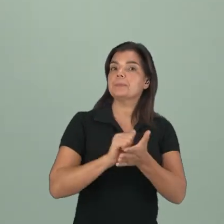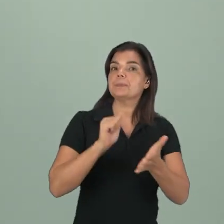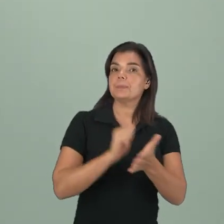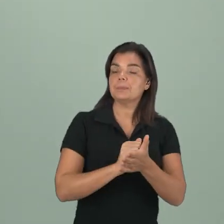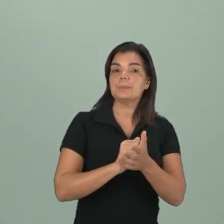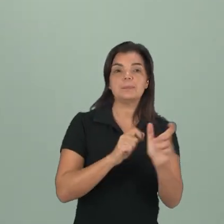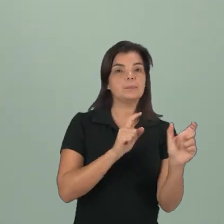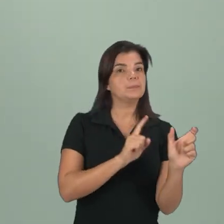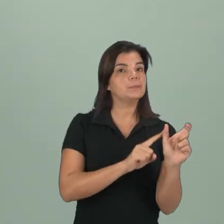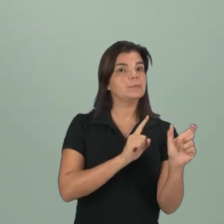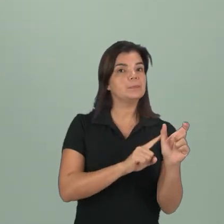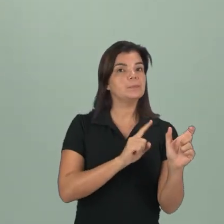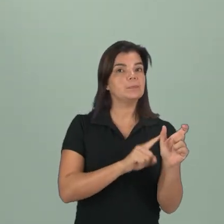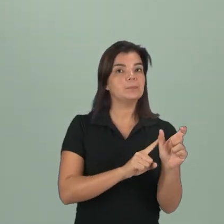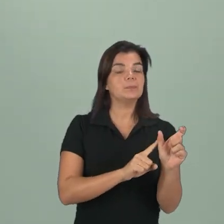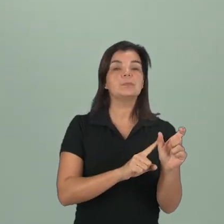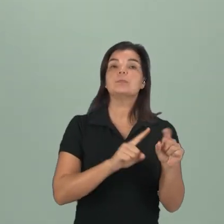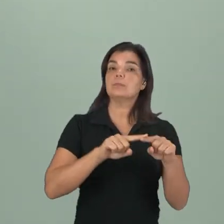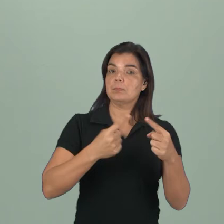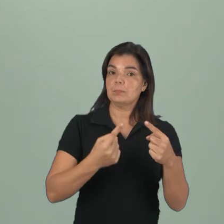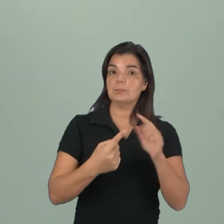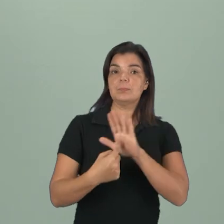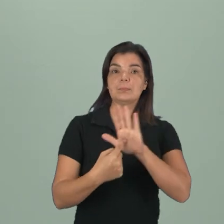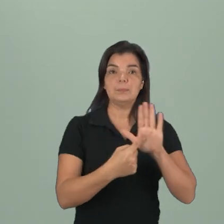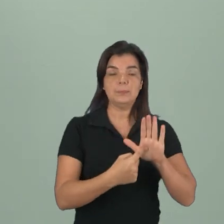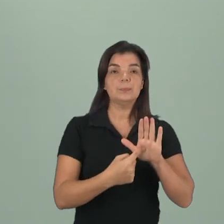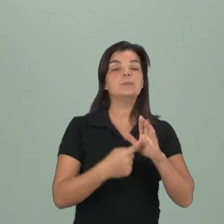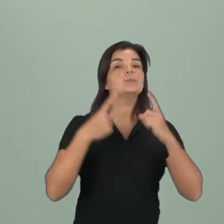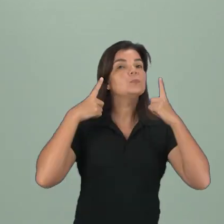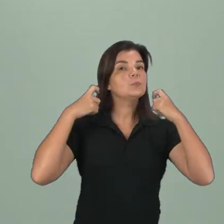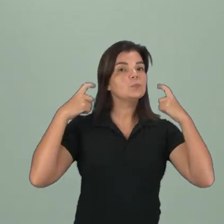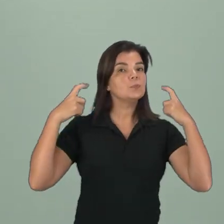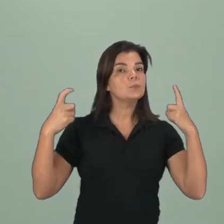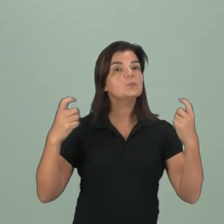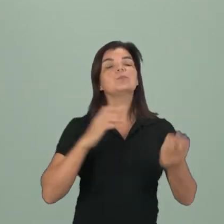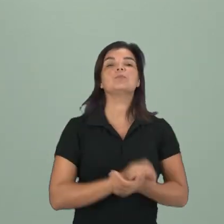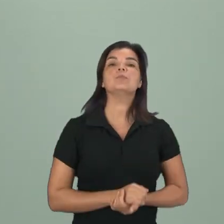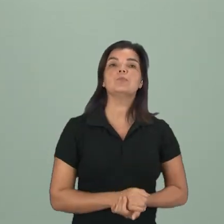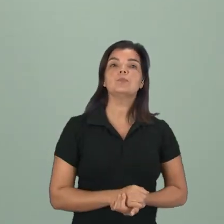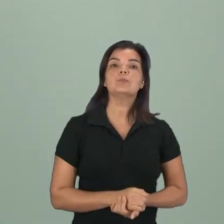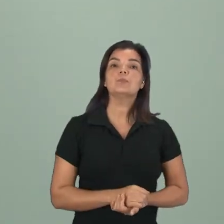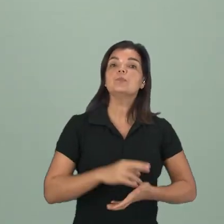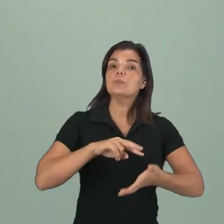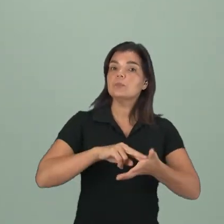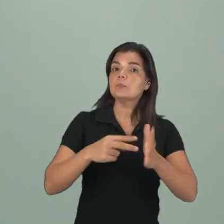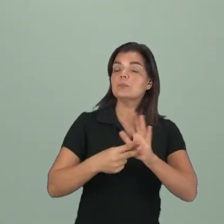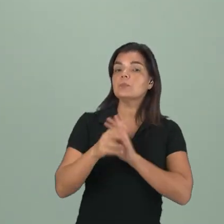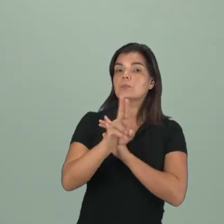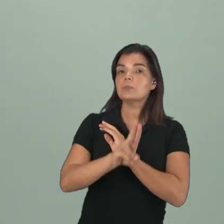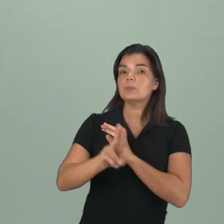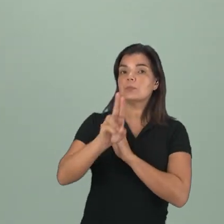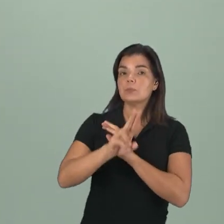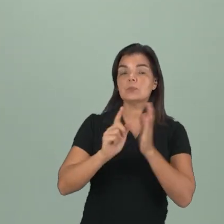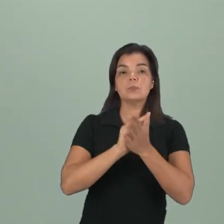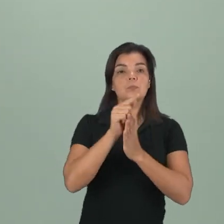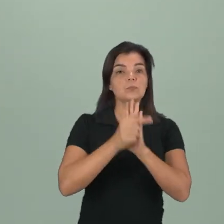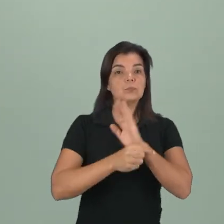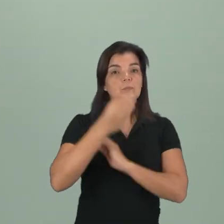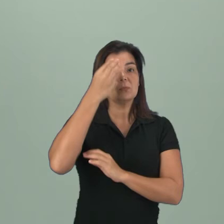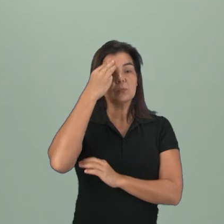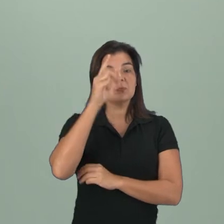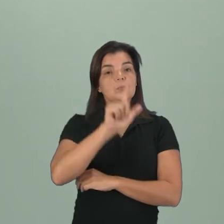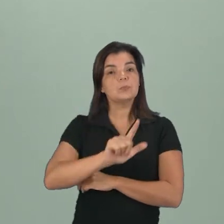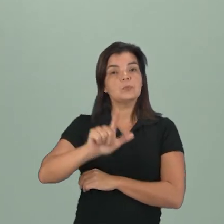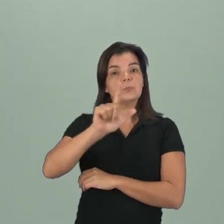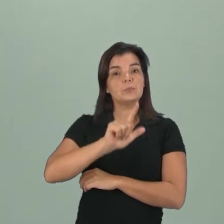escrito por meio de uma palavra, mas que representa um som. Esse recurso foi usado no gênero memória